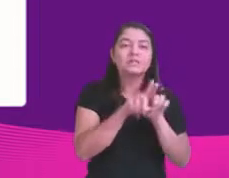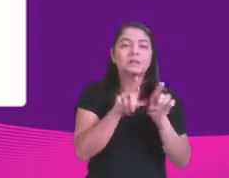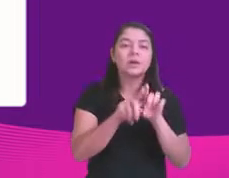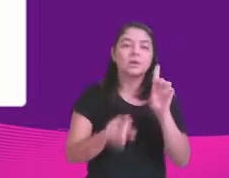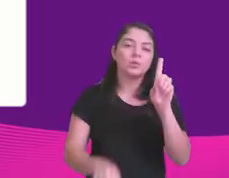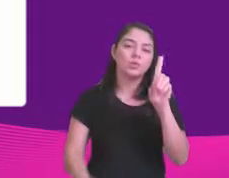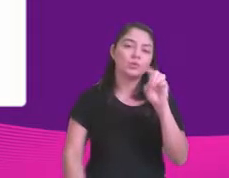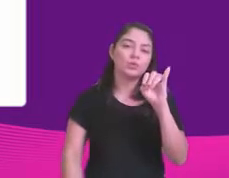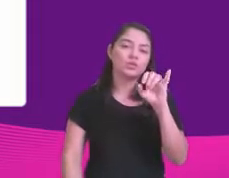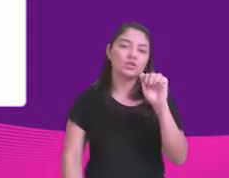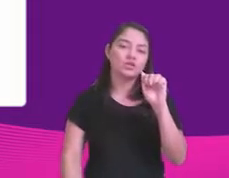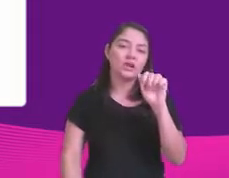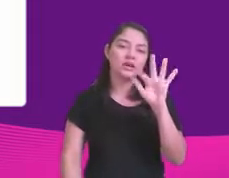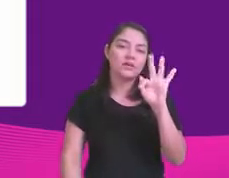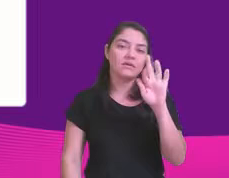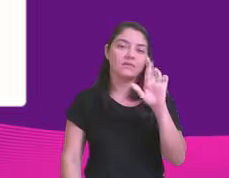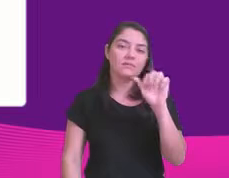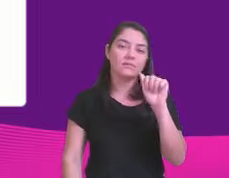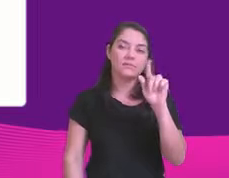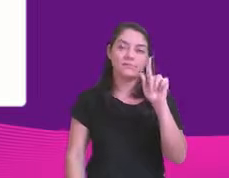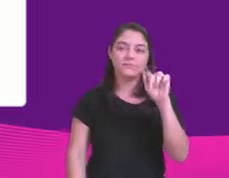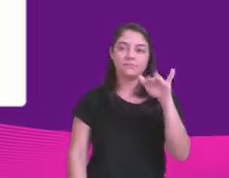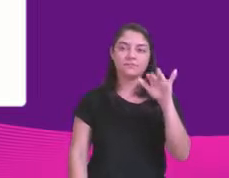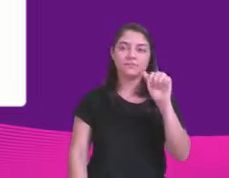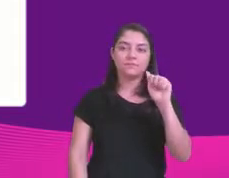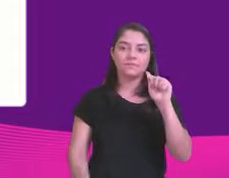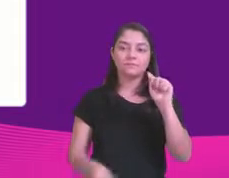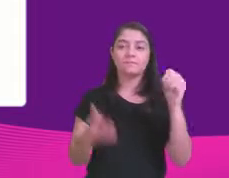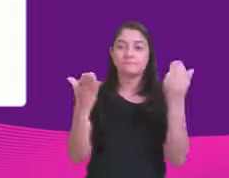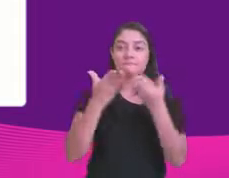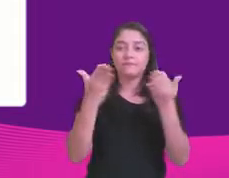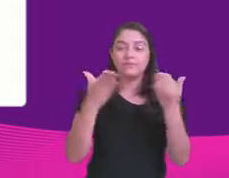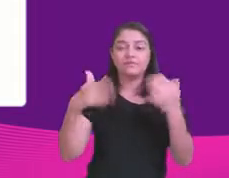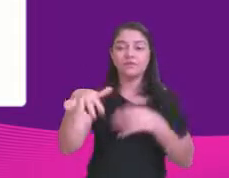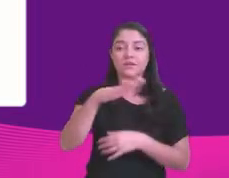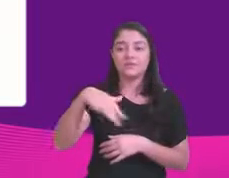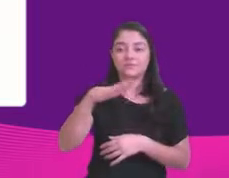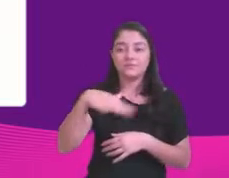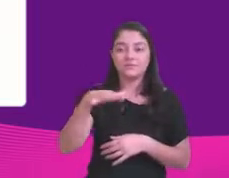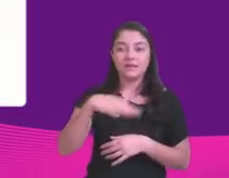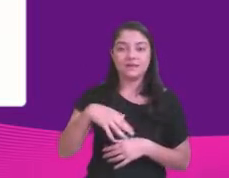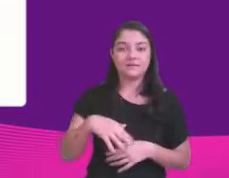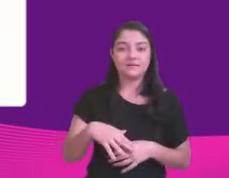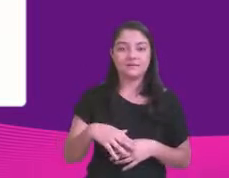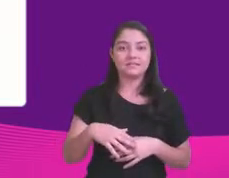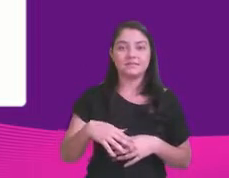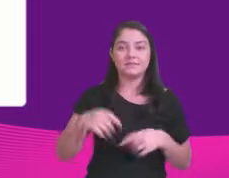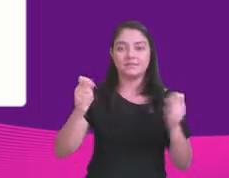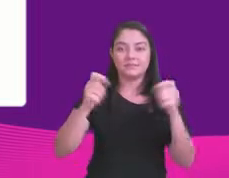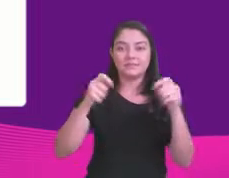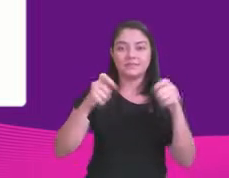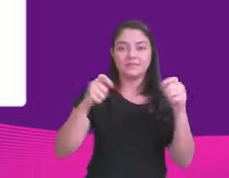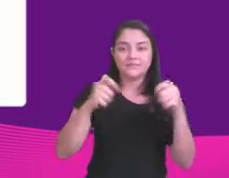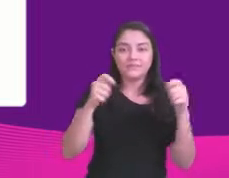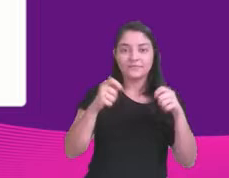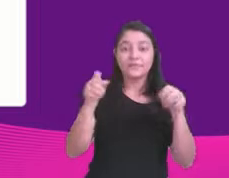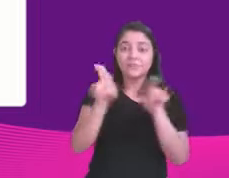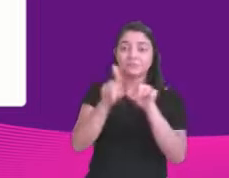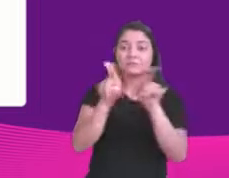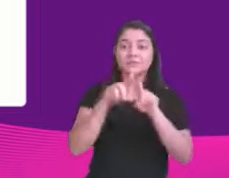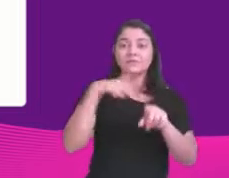ressecado também, tá? Peritônio pélvico, muitas vezes a gente tem tido como uma pelve congelada, mas na verdade